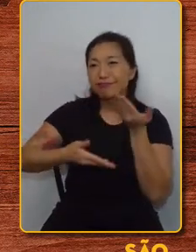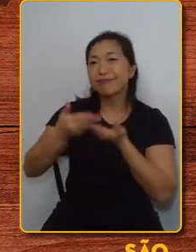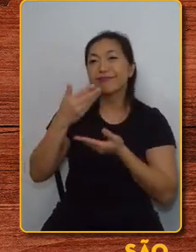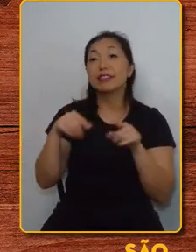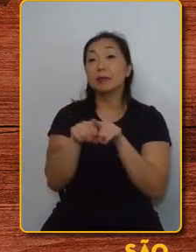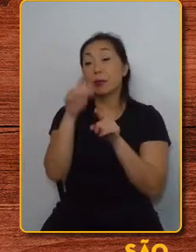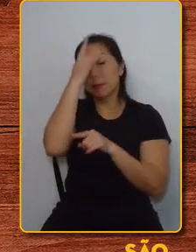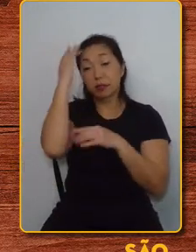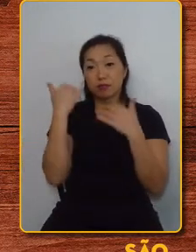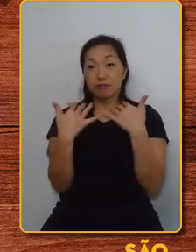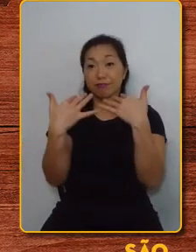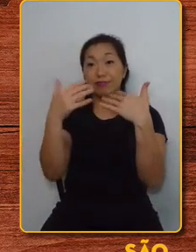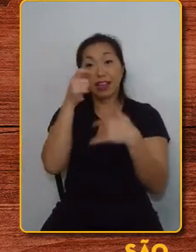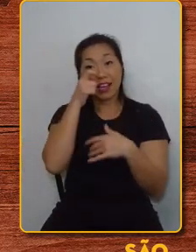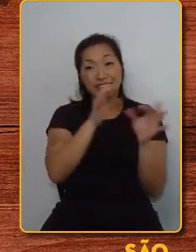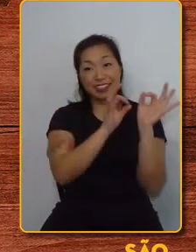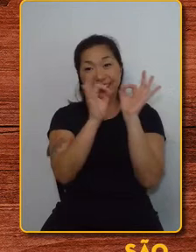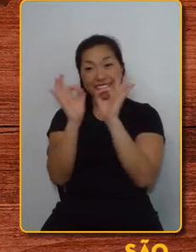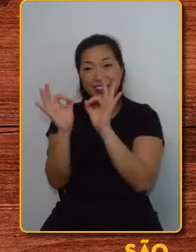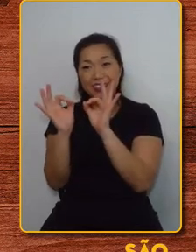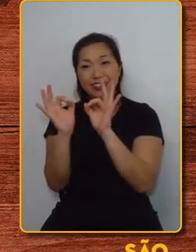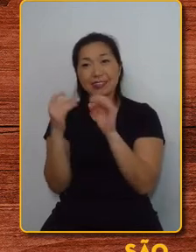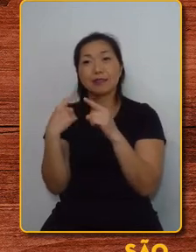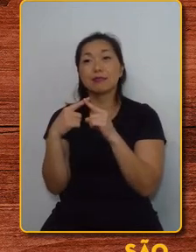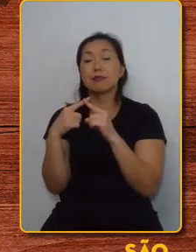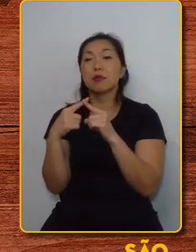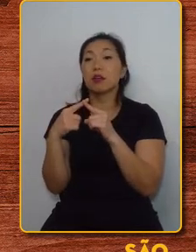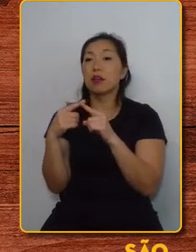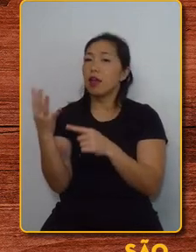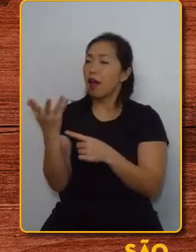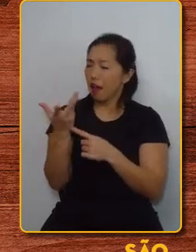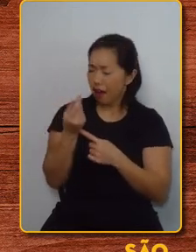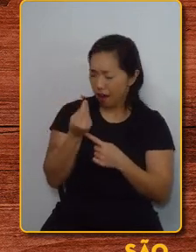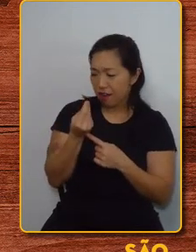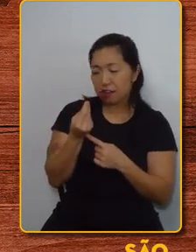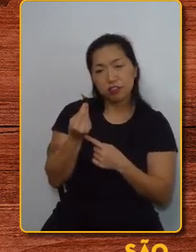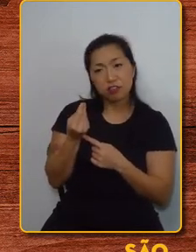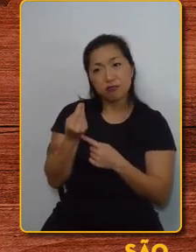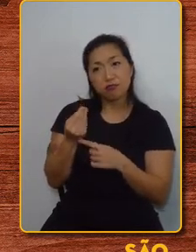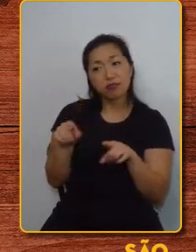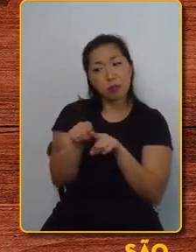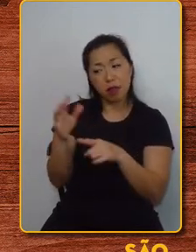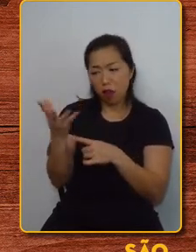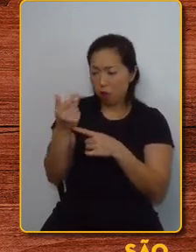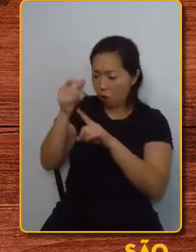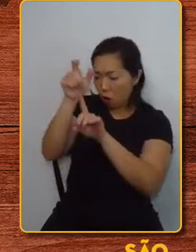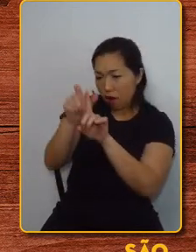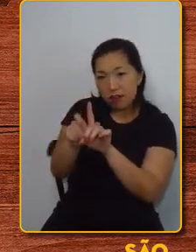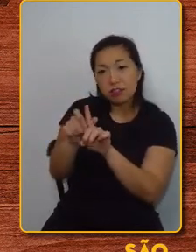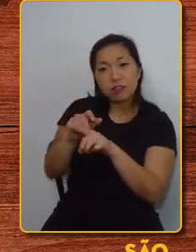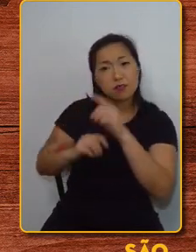A arte é uma coisa realmente, o artista produz e aí cada um